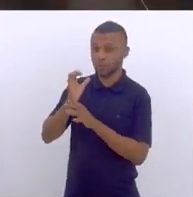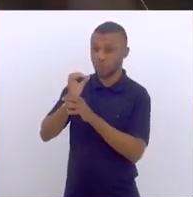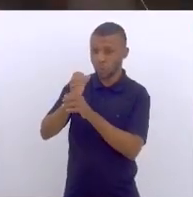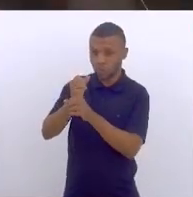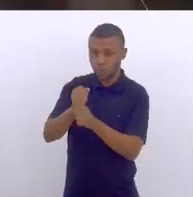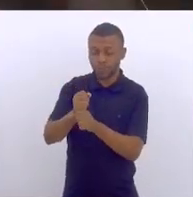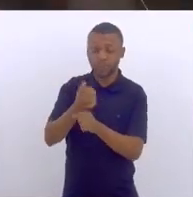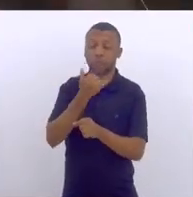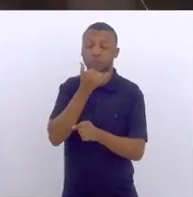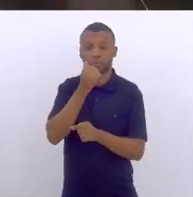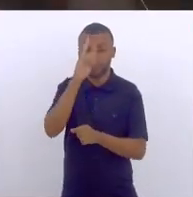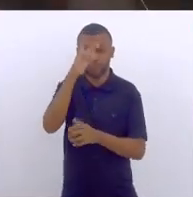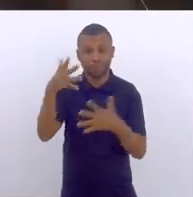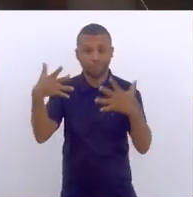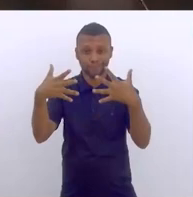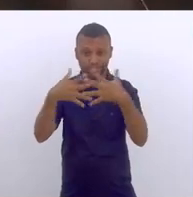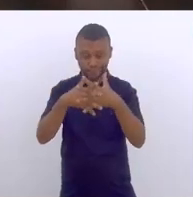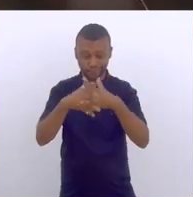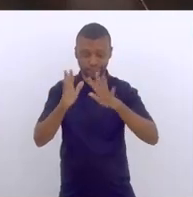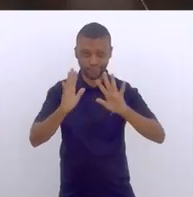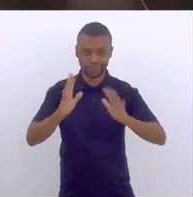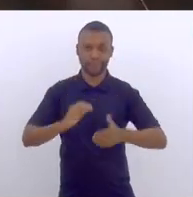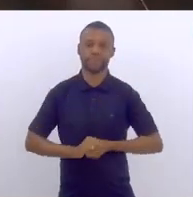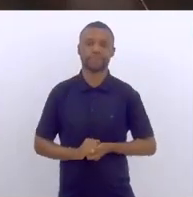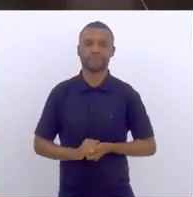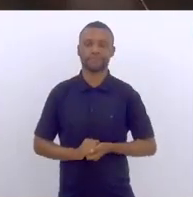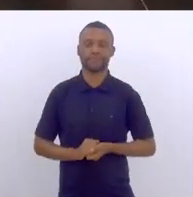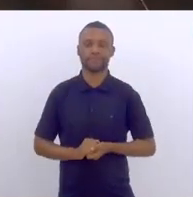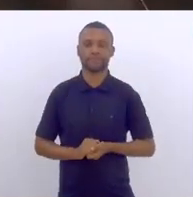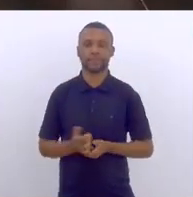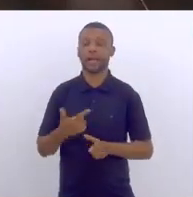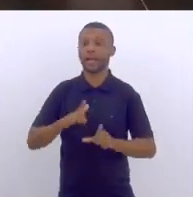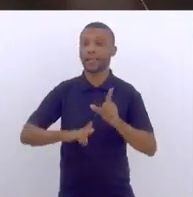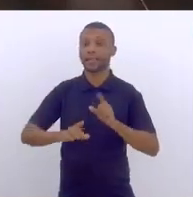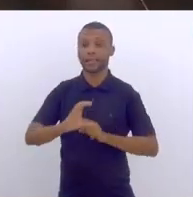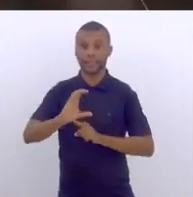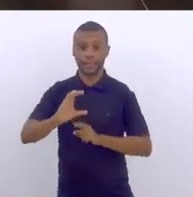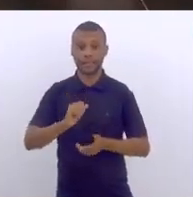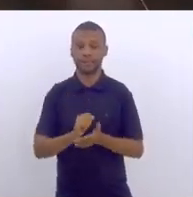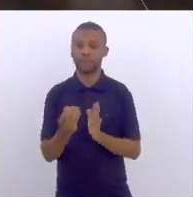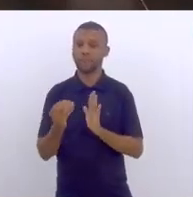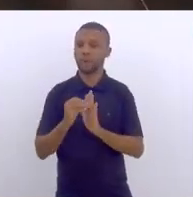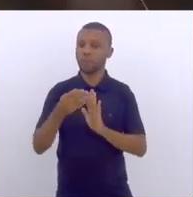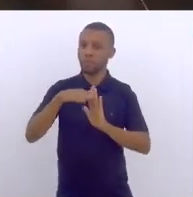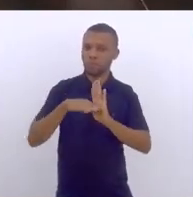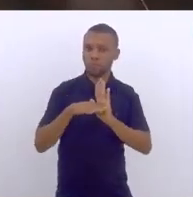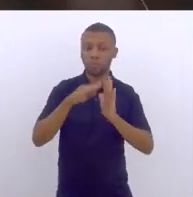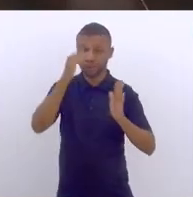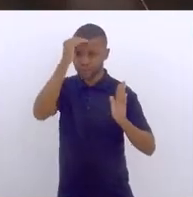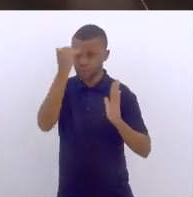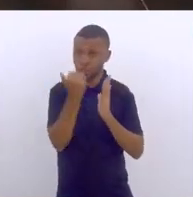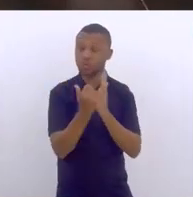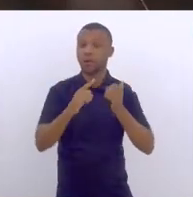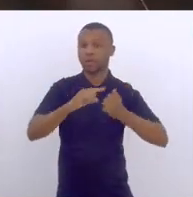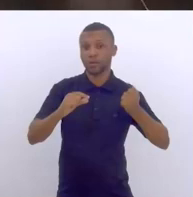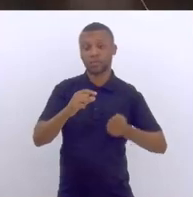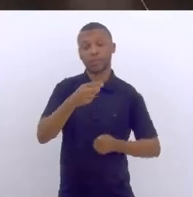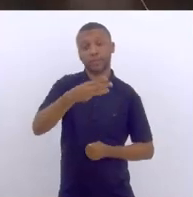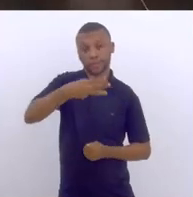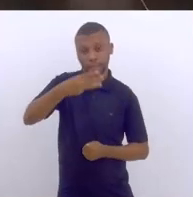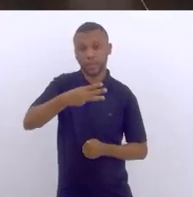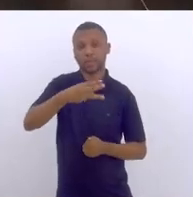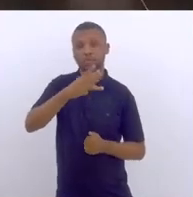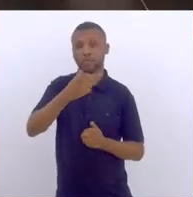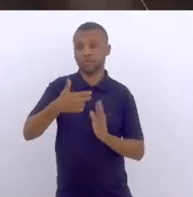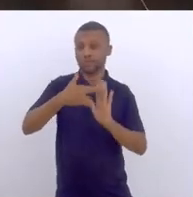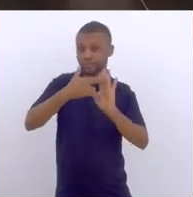Página, perdão. C. Incluídos na ordem do dia, de acordo com o parágrafo 3º do artigo 47 do Regimento